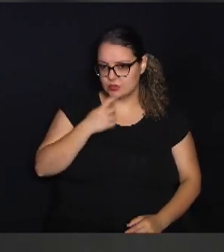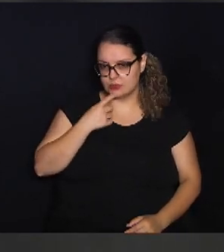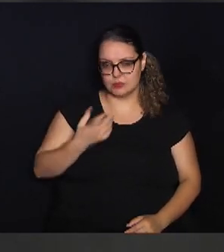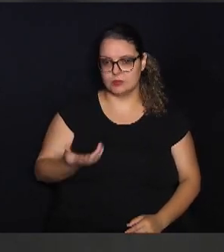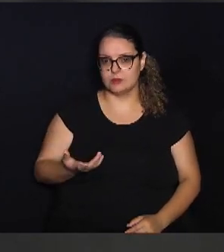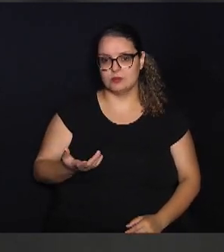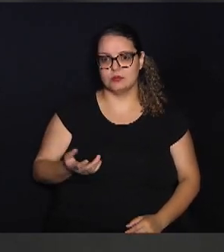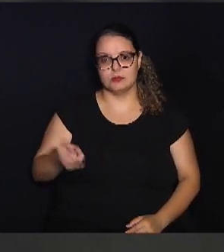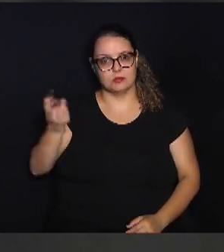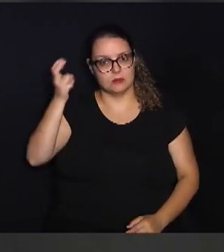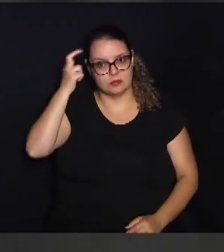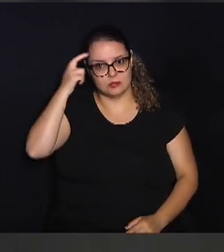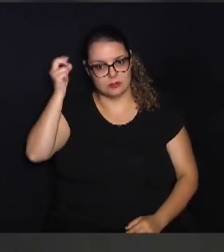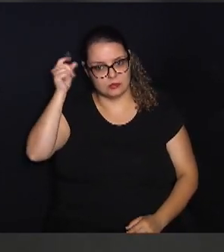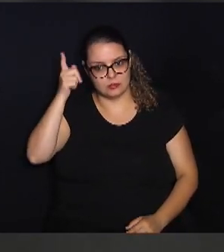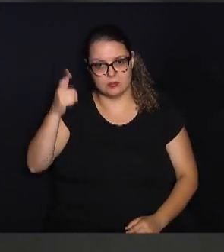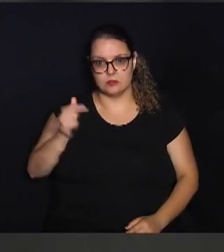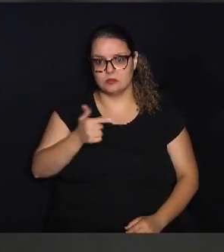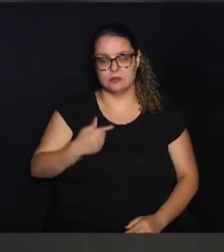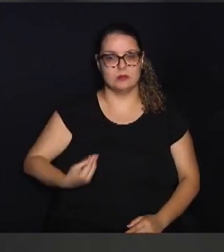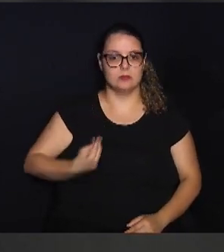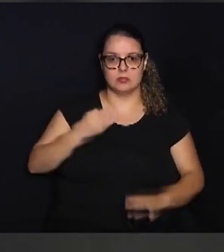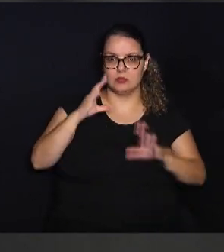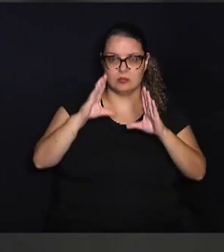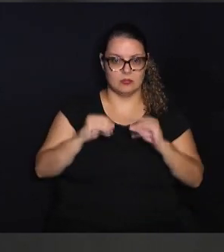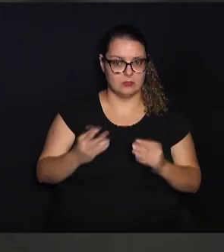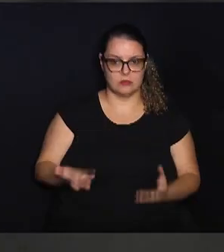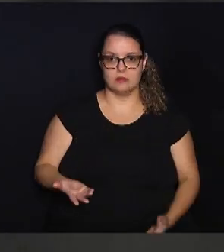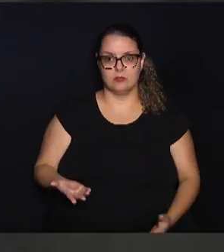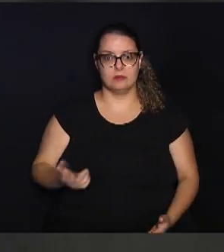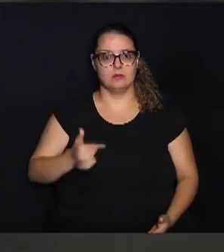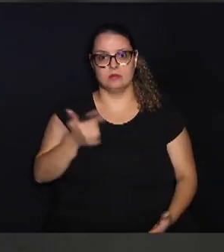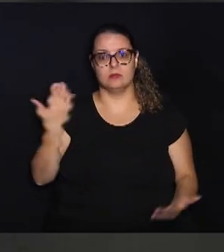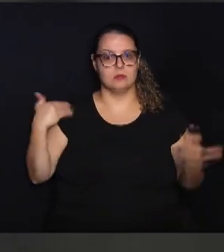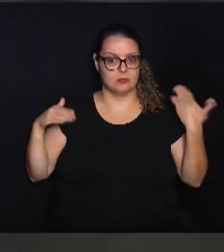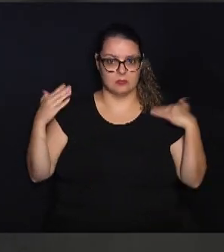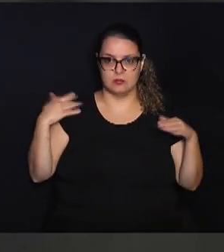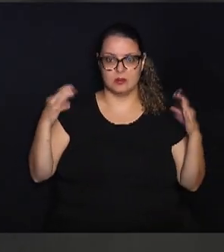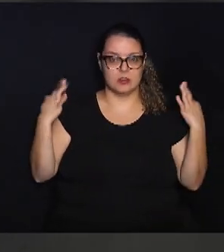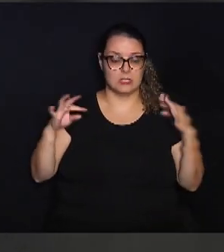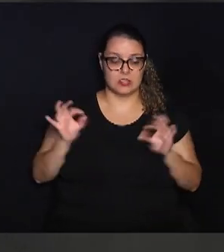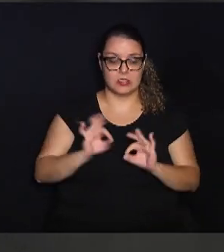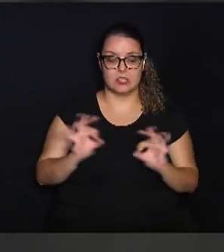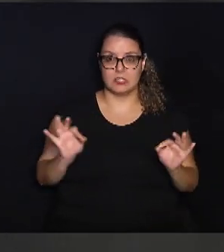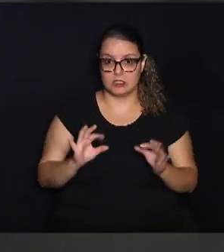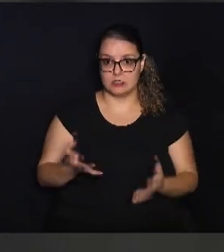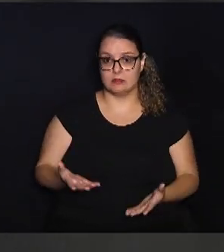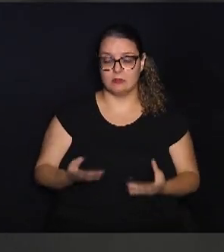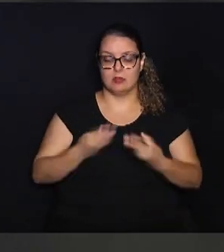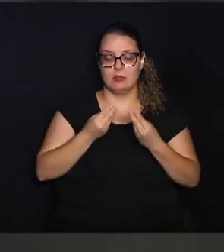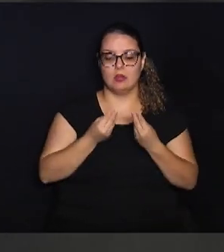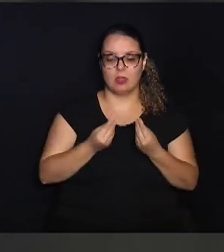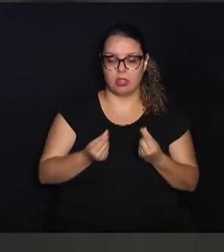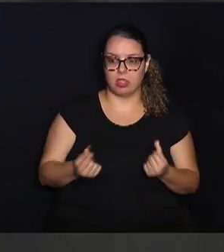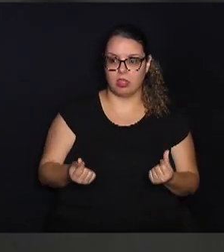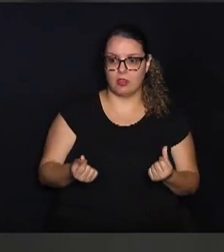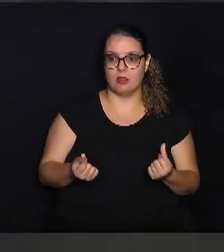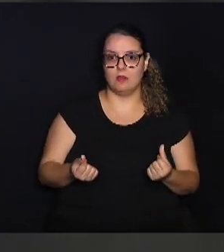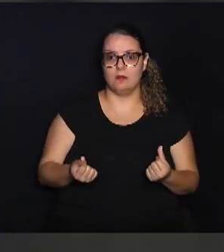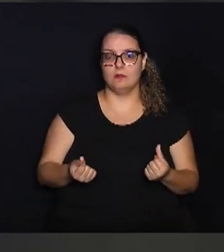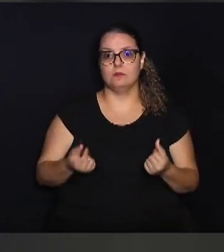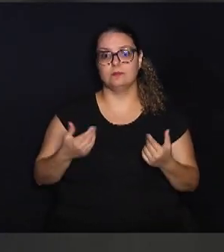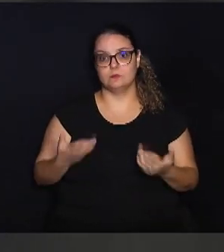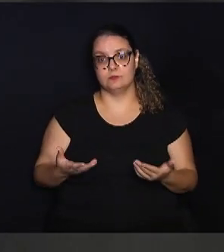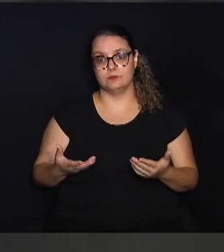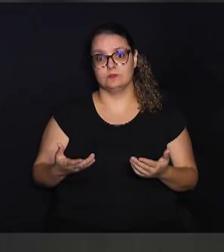termos de cultura, não existe vida noturna, não existe passeio turístico, não existe nada, né? É uma degradação total. Aí o caso